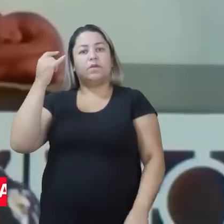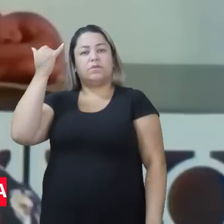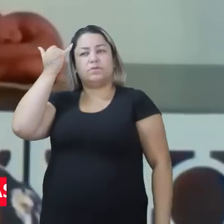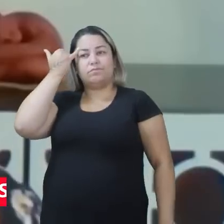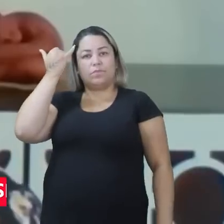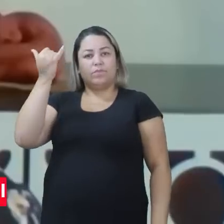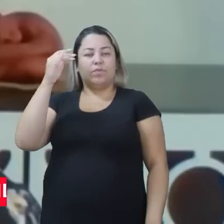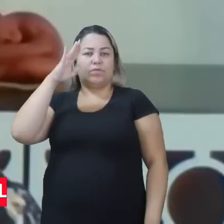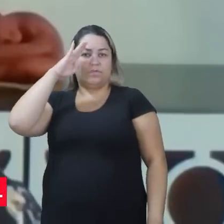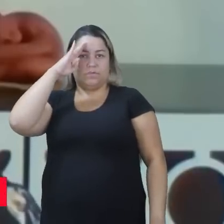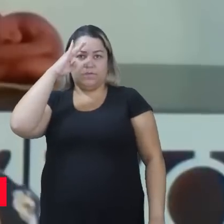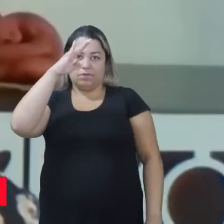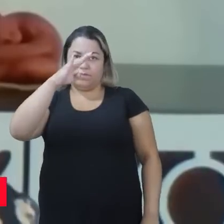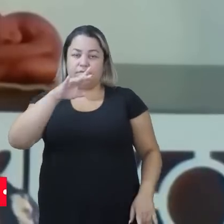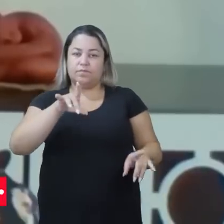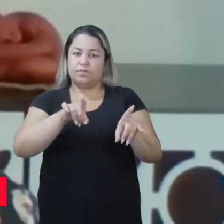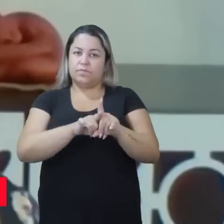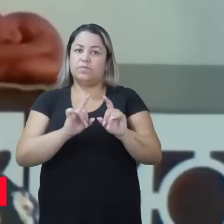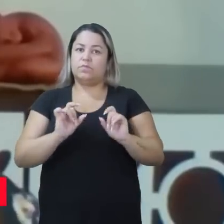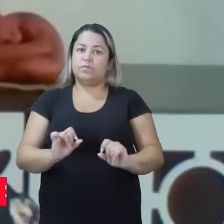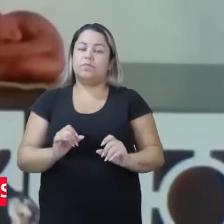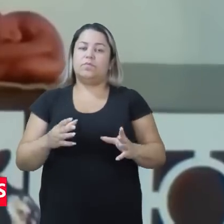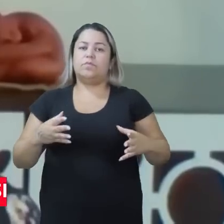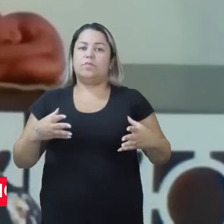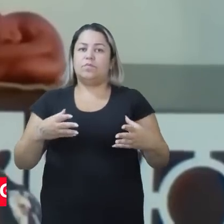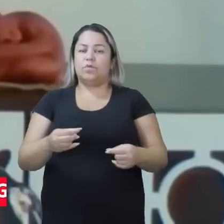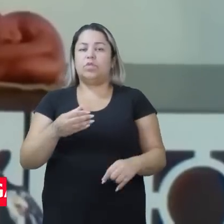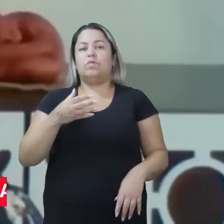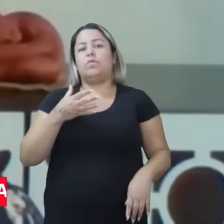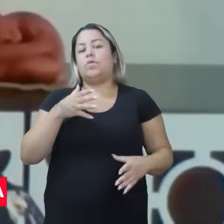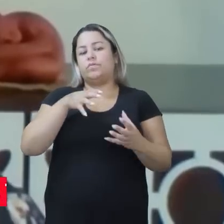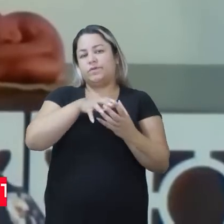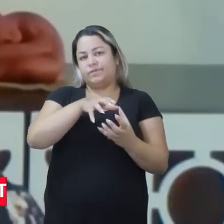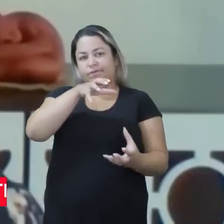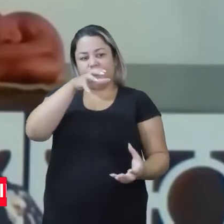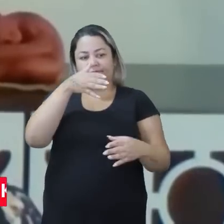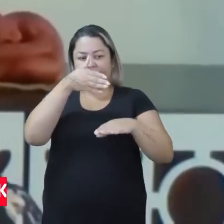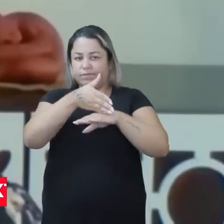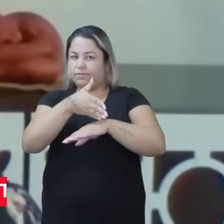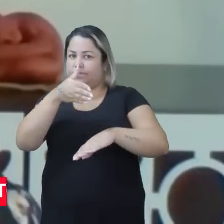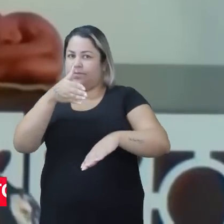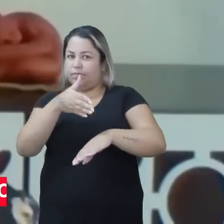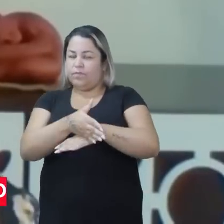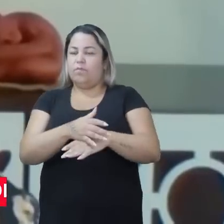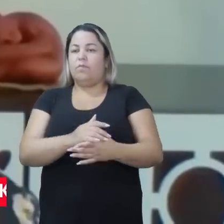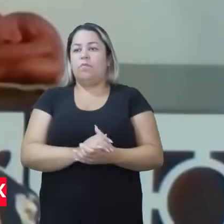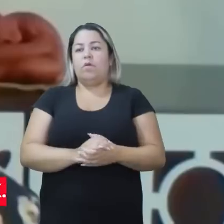os bolsonaristas passam de que um monte de velhinhos invadiu, né,